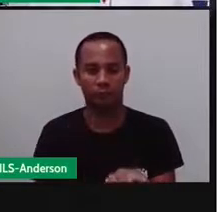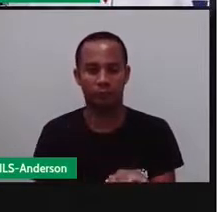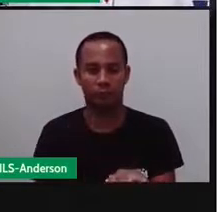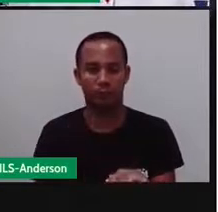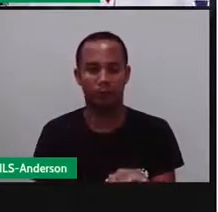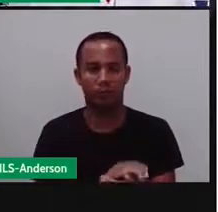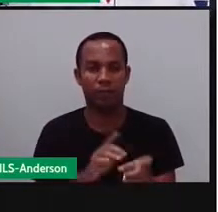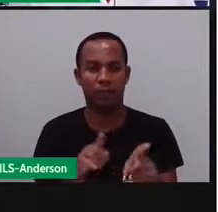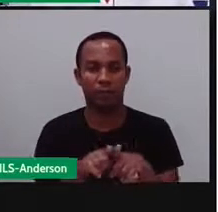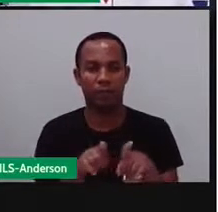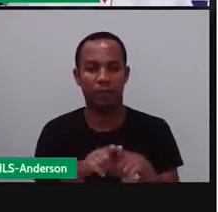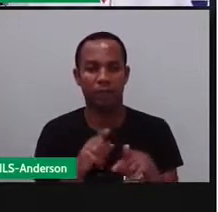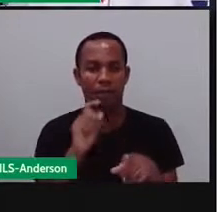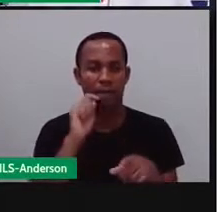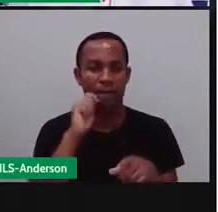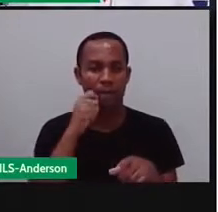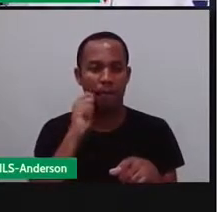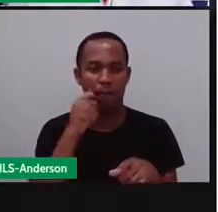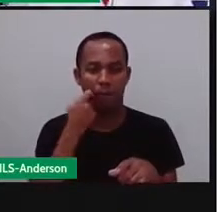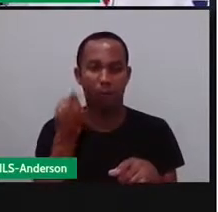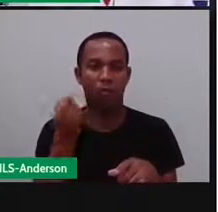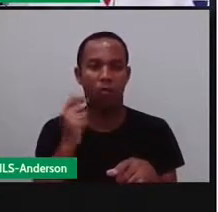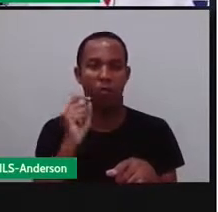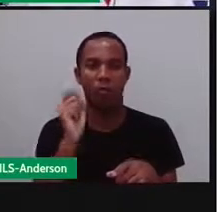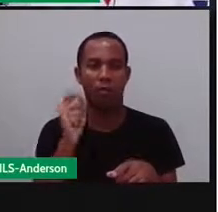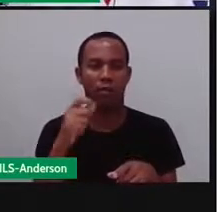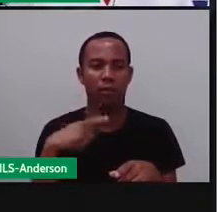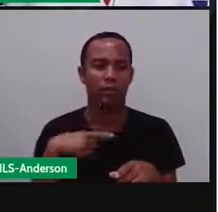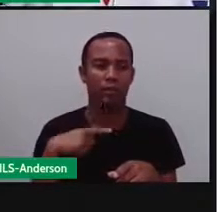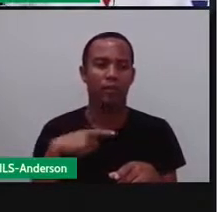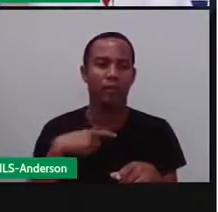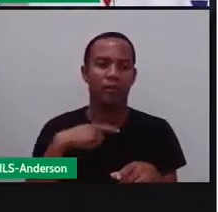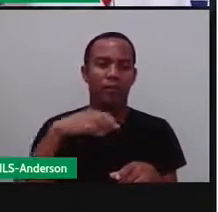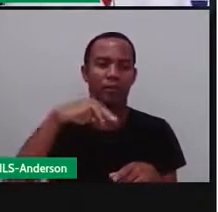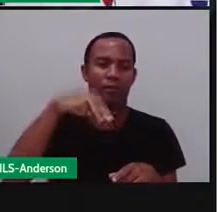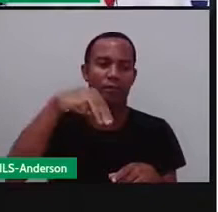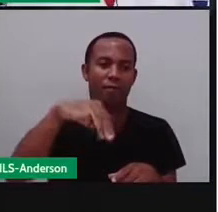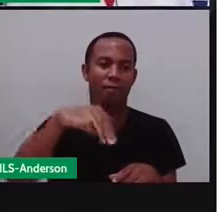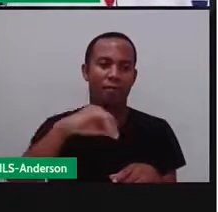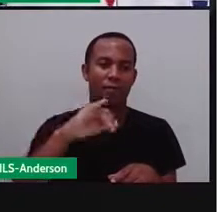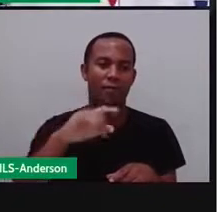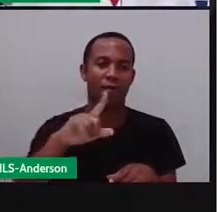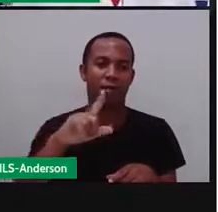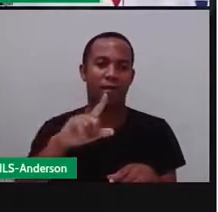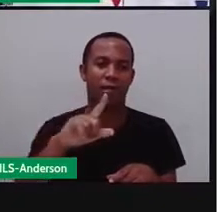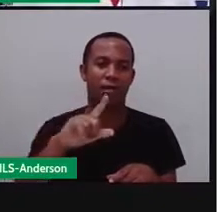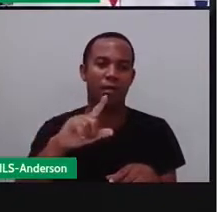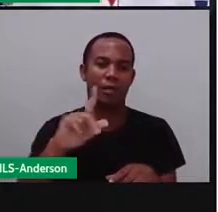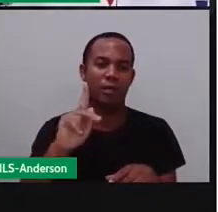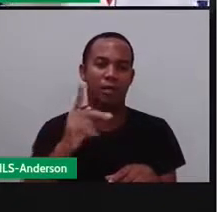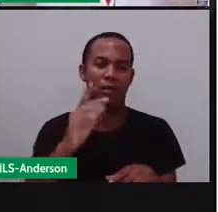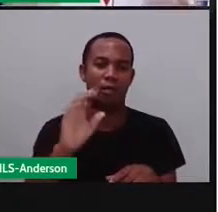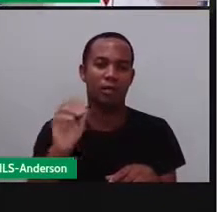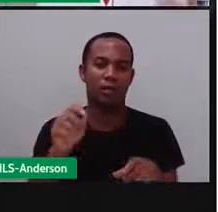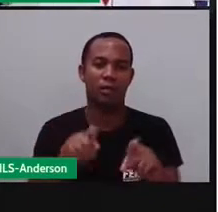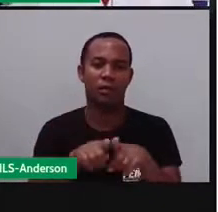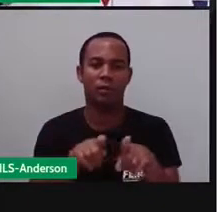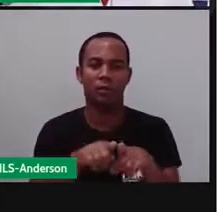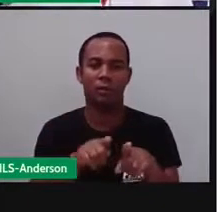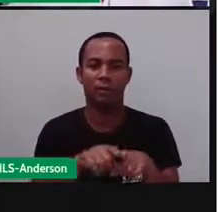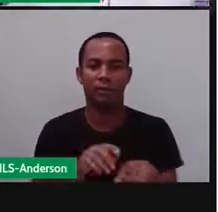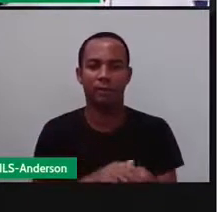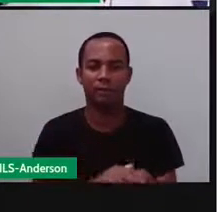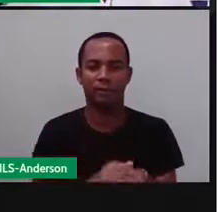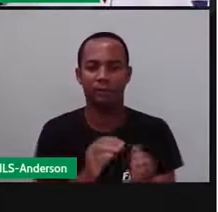que tanto que até o pão, a gente fala, ah, eu quero um pão de milho. E o pão, ele é feito de trigo, não é isso? E vários outros produtos.